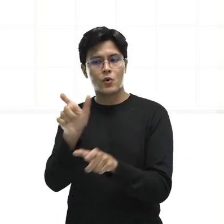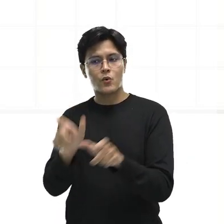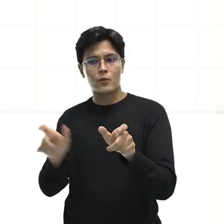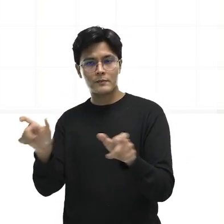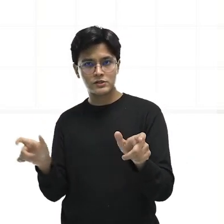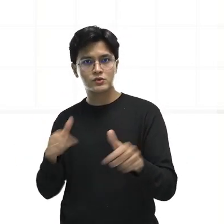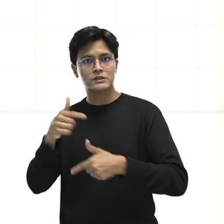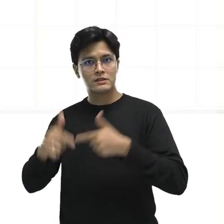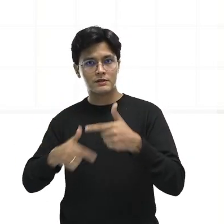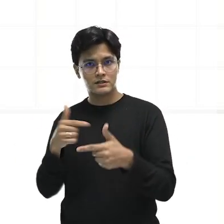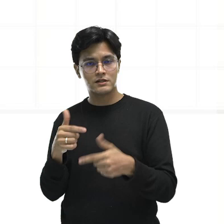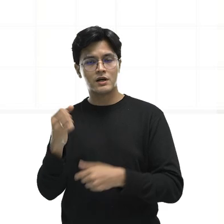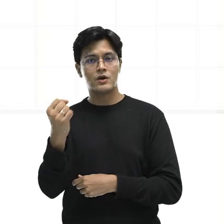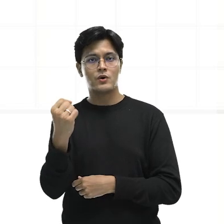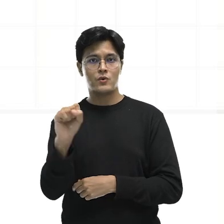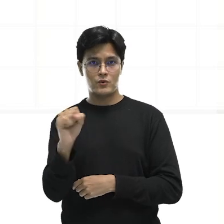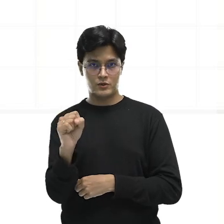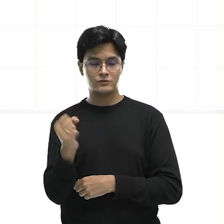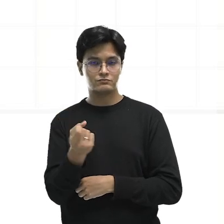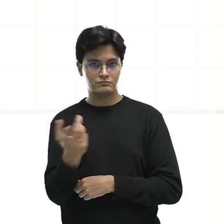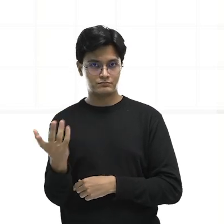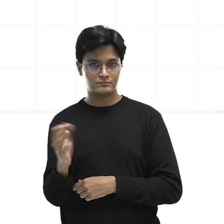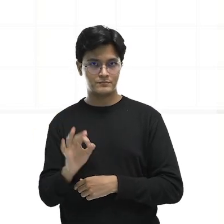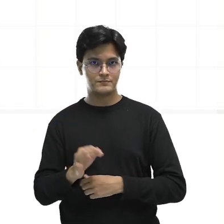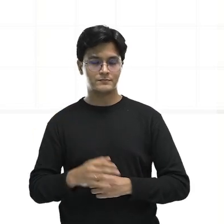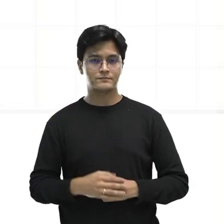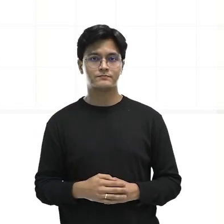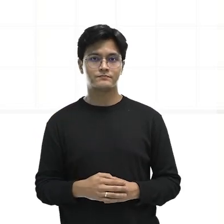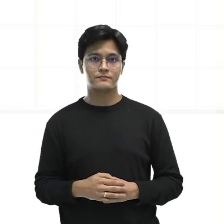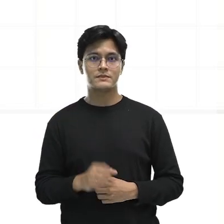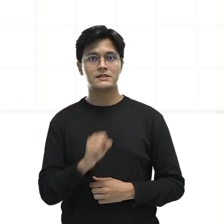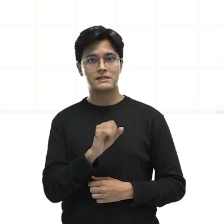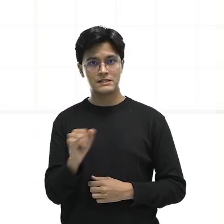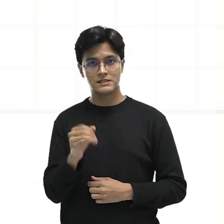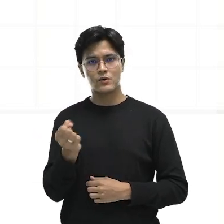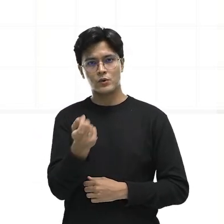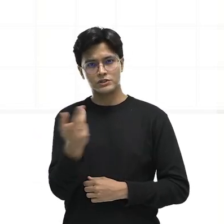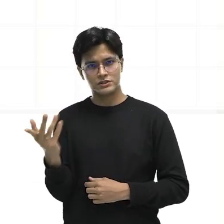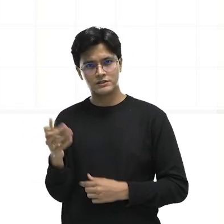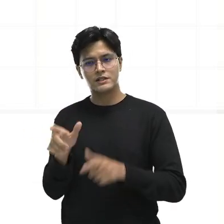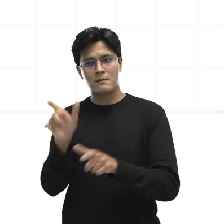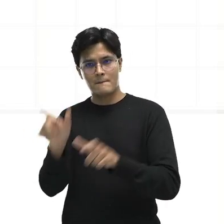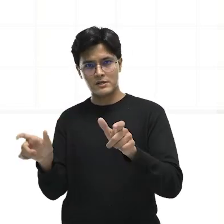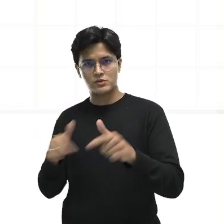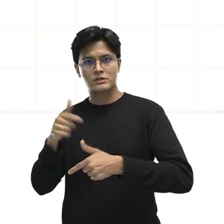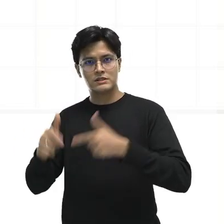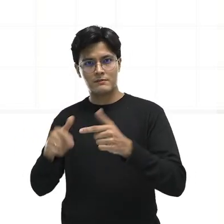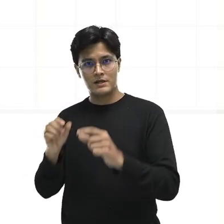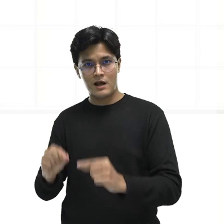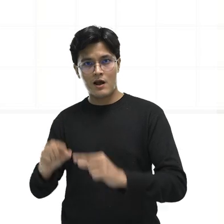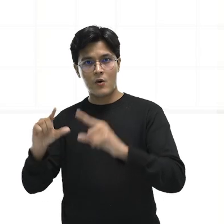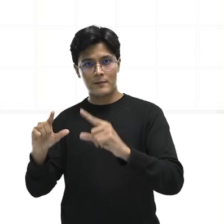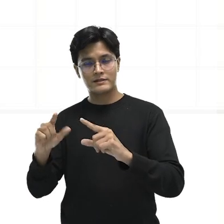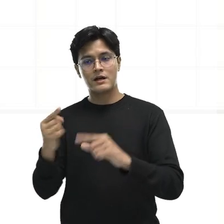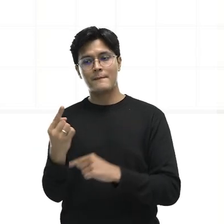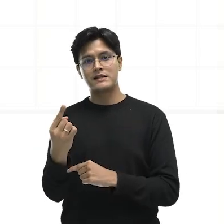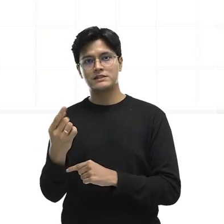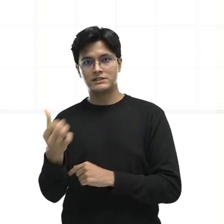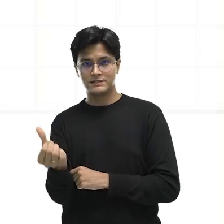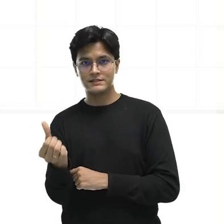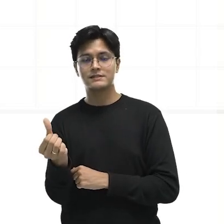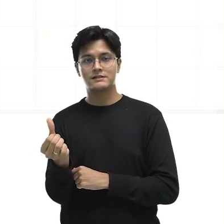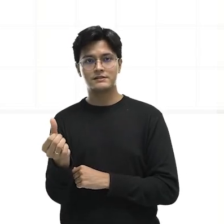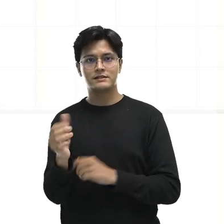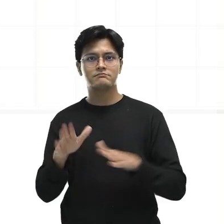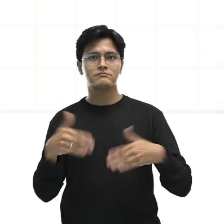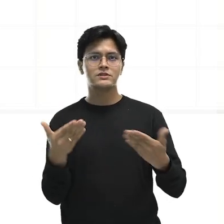tá? Aí eu fui lá e aumentei para 16 trabalhadores. O que você acha que vai acontecer com a quantidade de